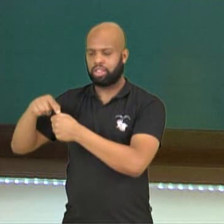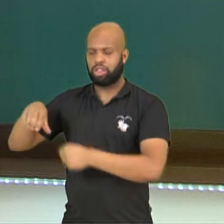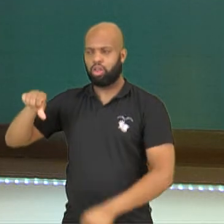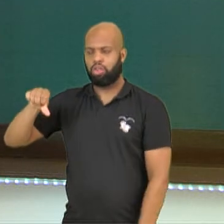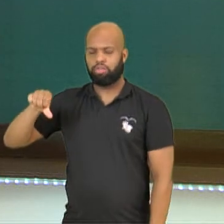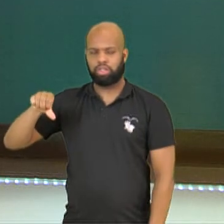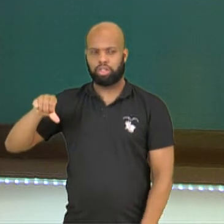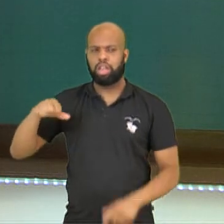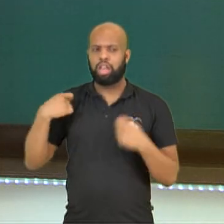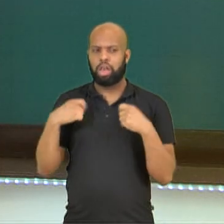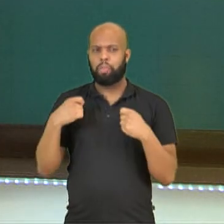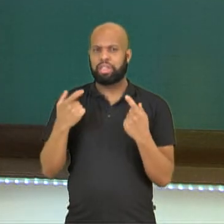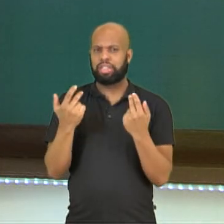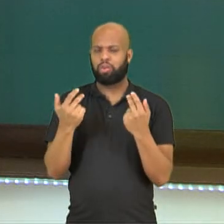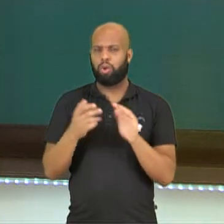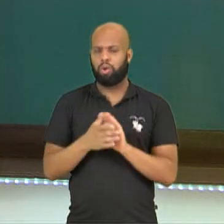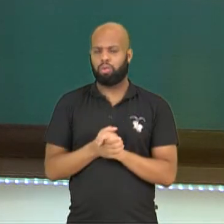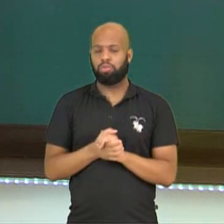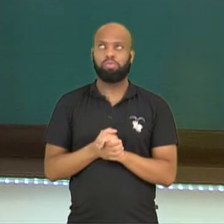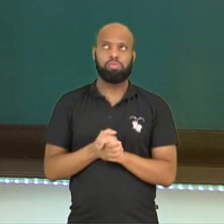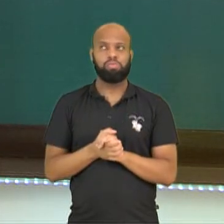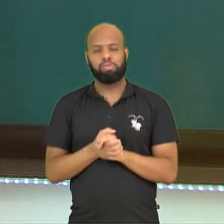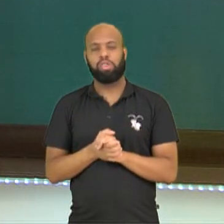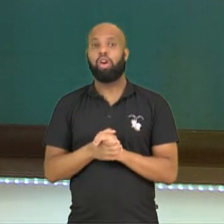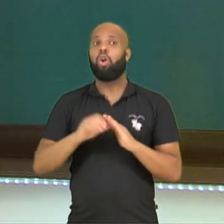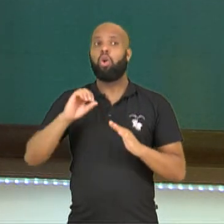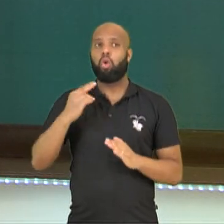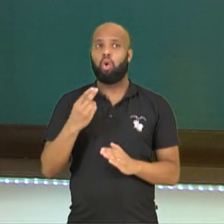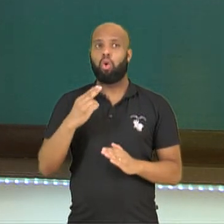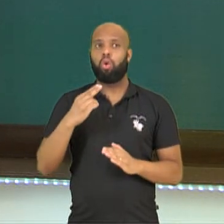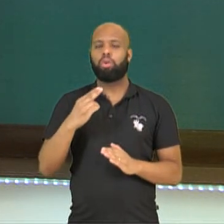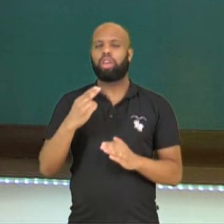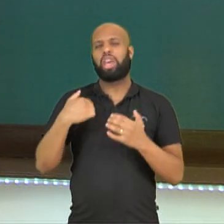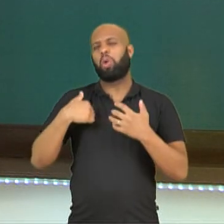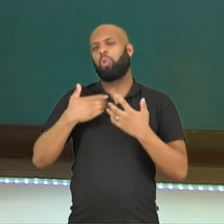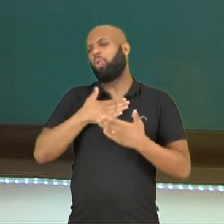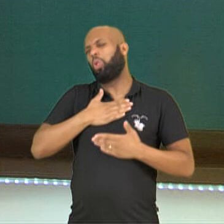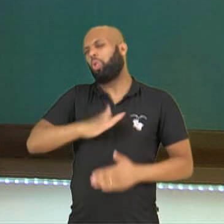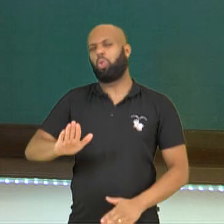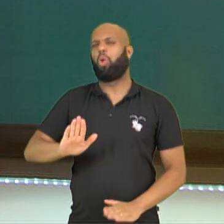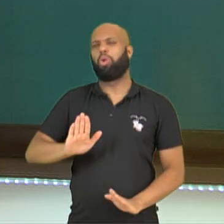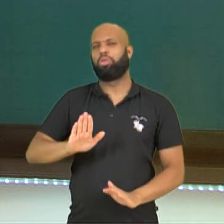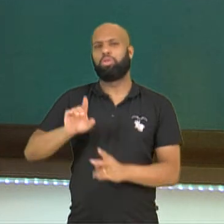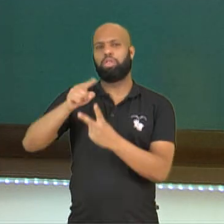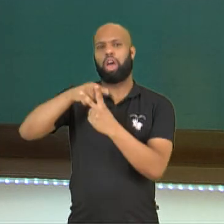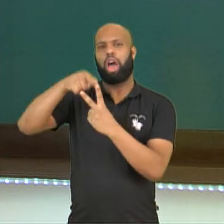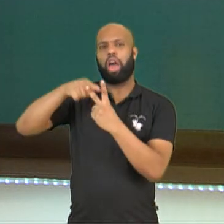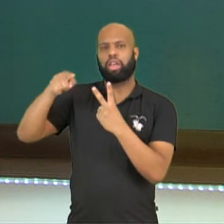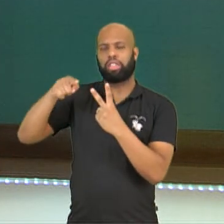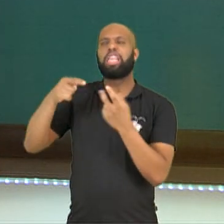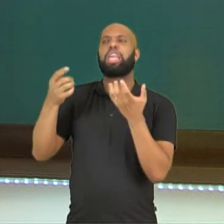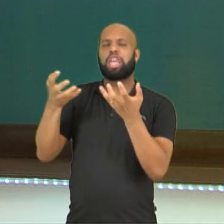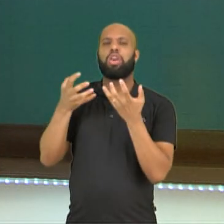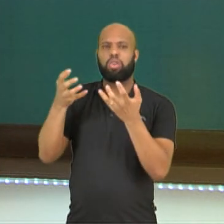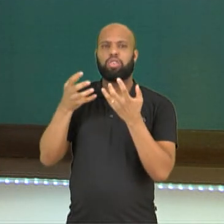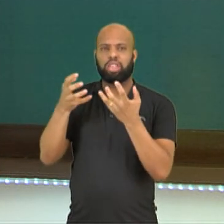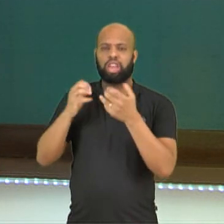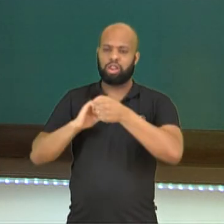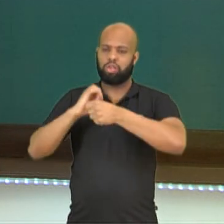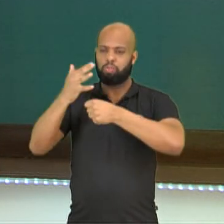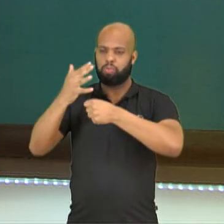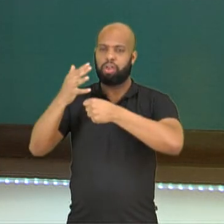parecido. Pode ser. Ou então, não, eu vou transformar essa raiz, porque eu não gosto de raiz, em expoente com fração.